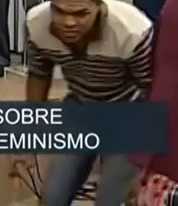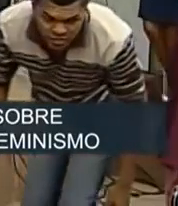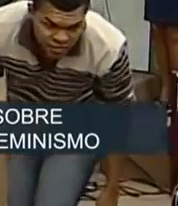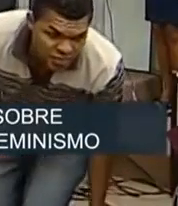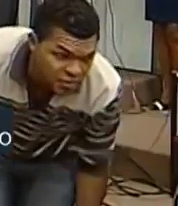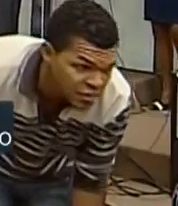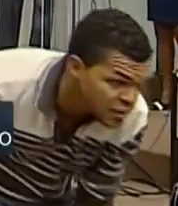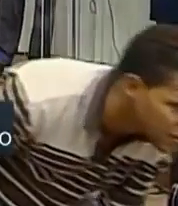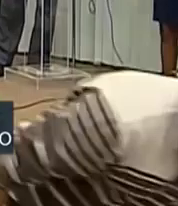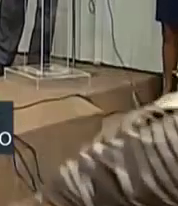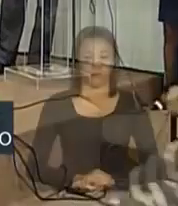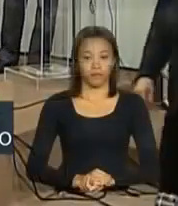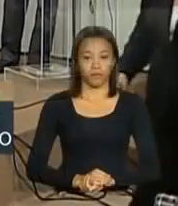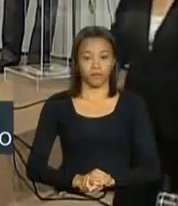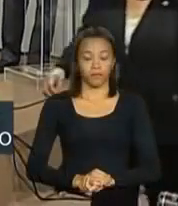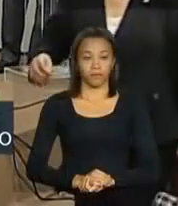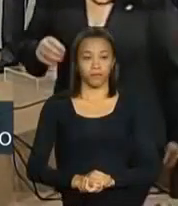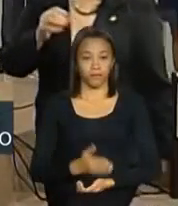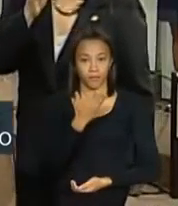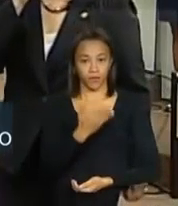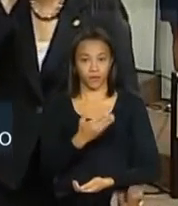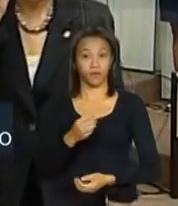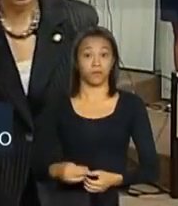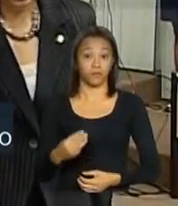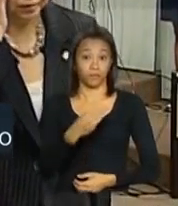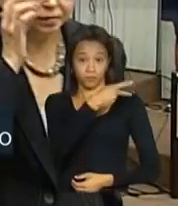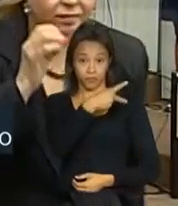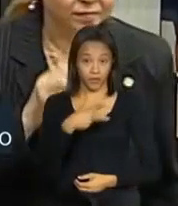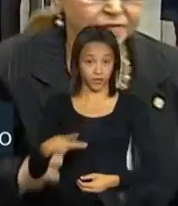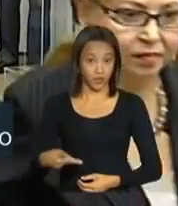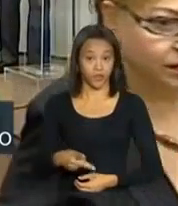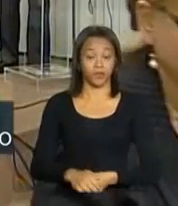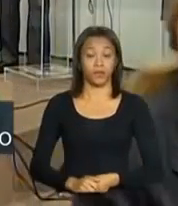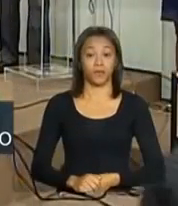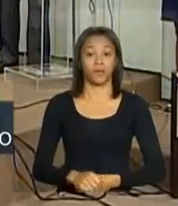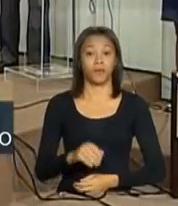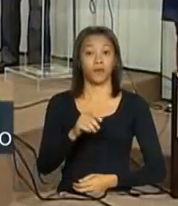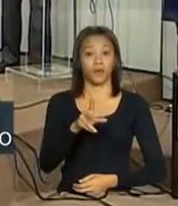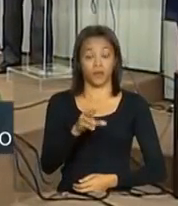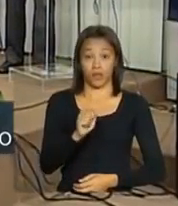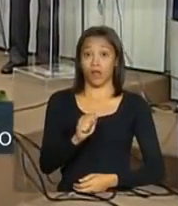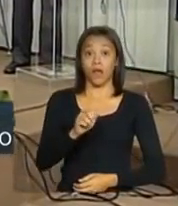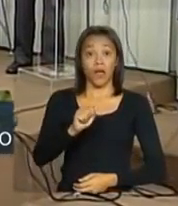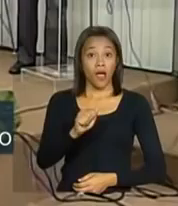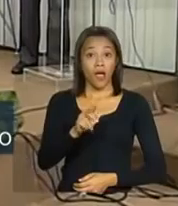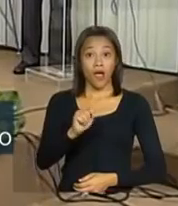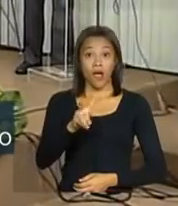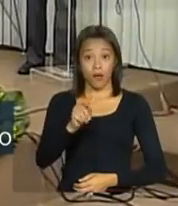Excelentíssimo senhor ministro Marco Antônio Raup, ministro da Ciência, Tecnologia e Inovação,